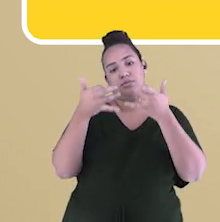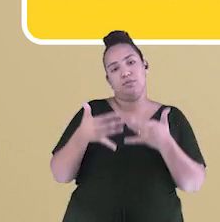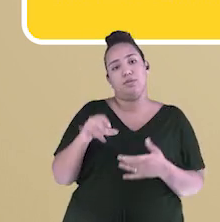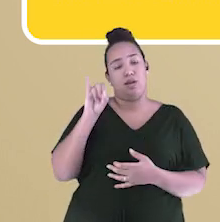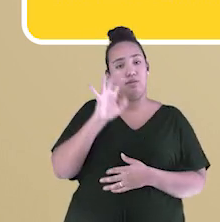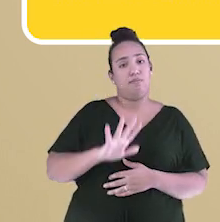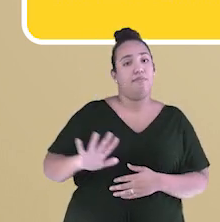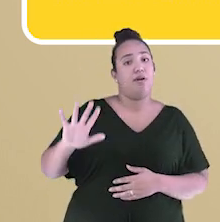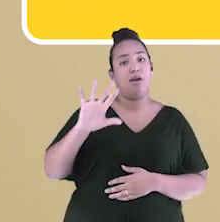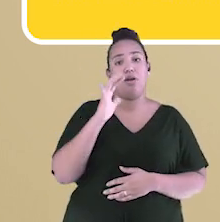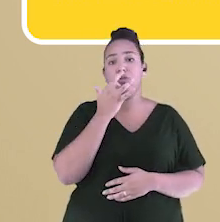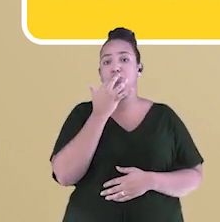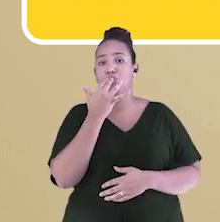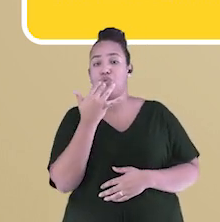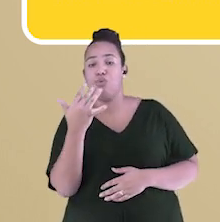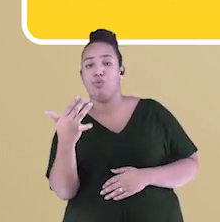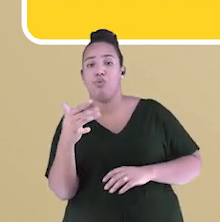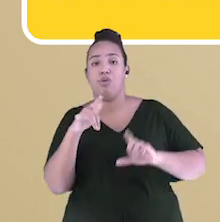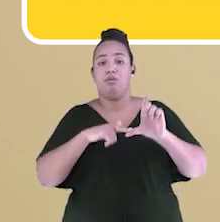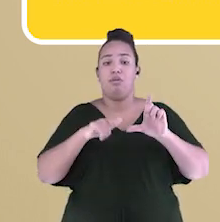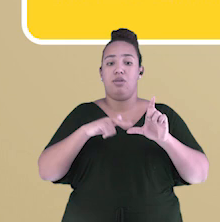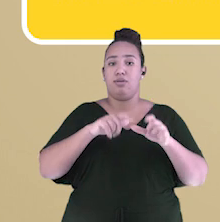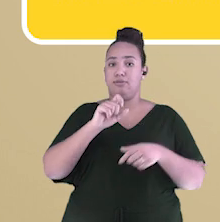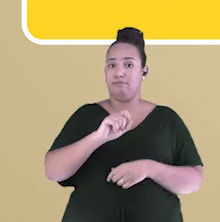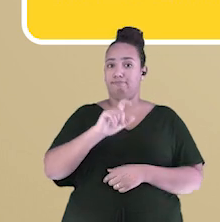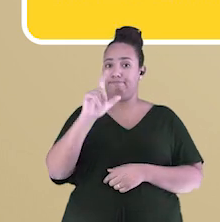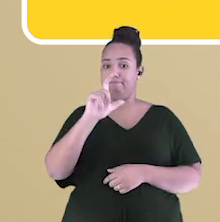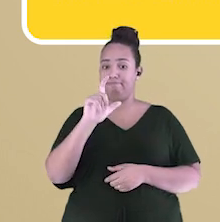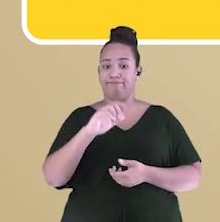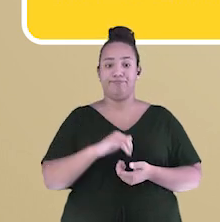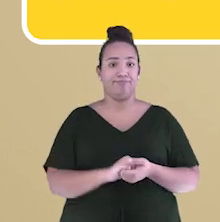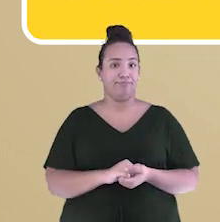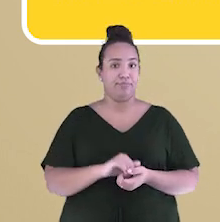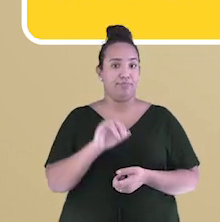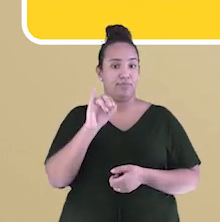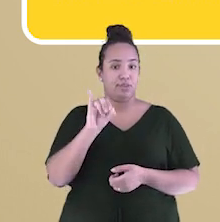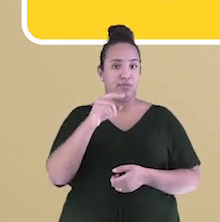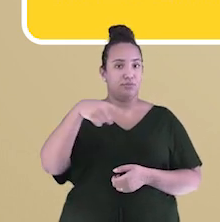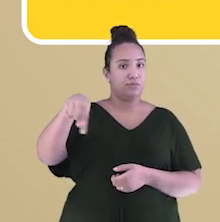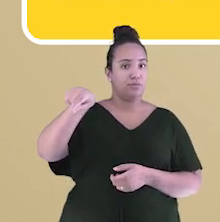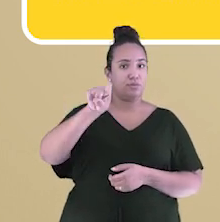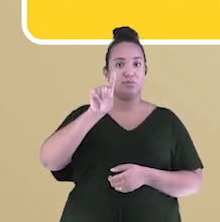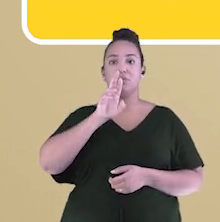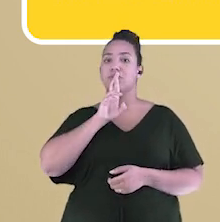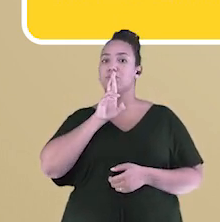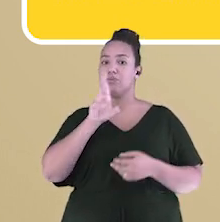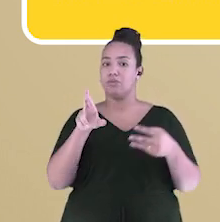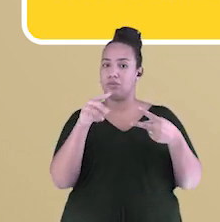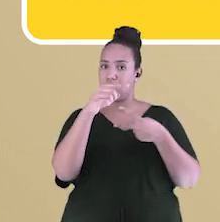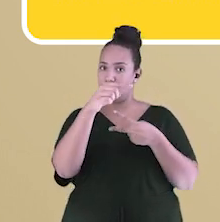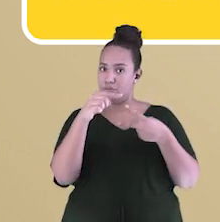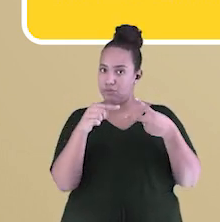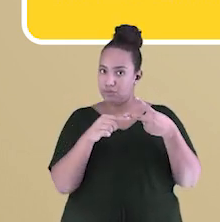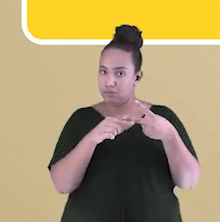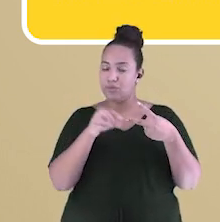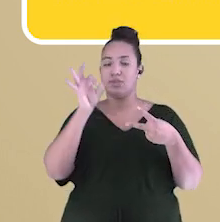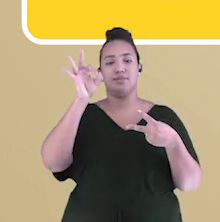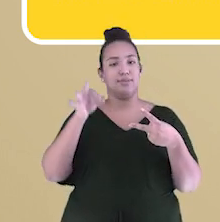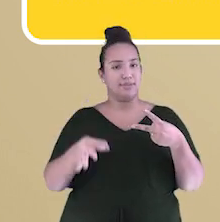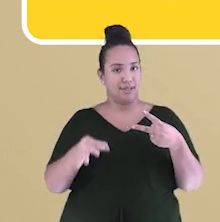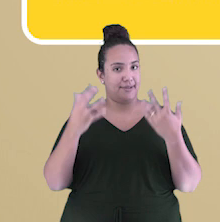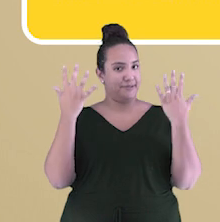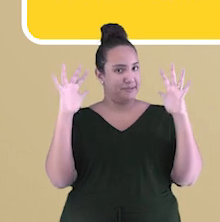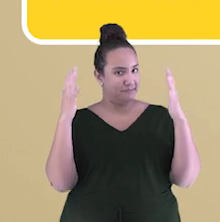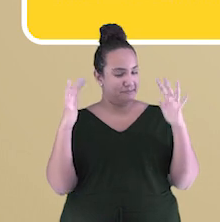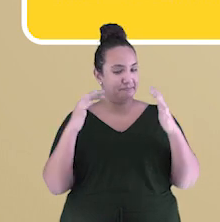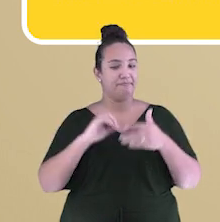imagens, cores vivas, letras grandes e chamativas. Se você colocou duas delas, a sua resposta está